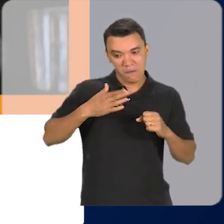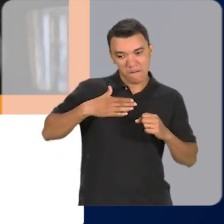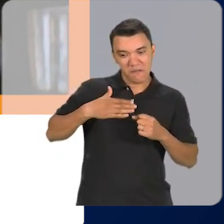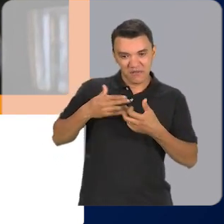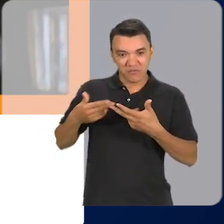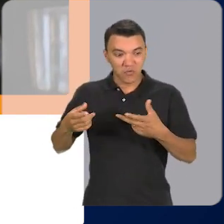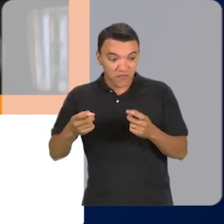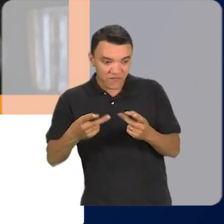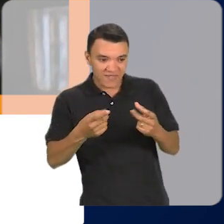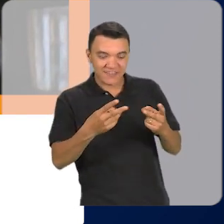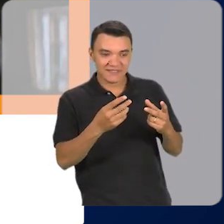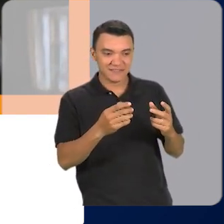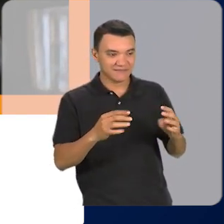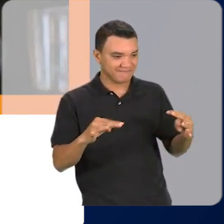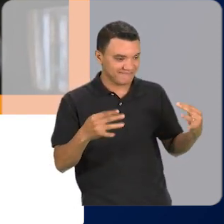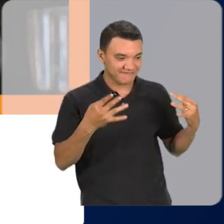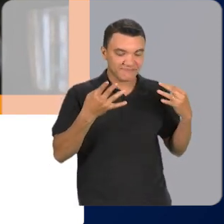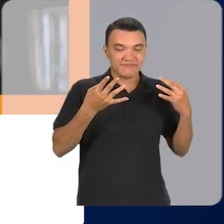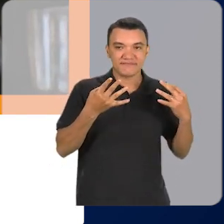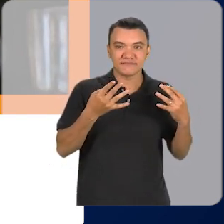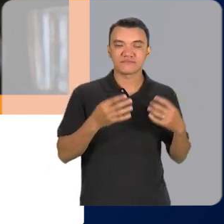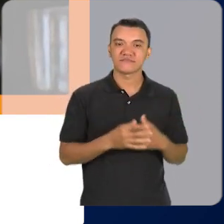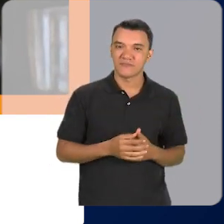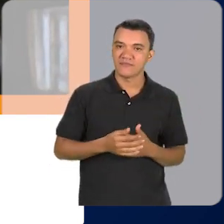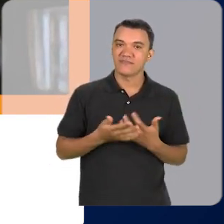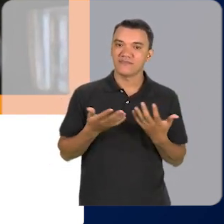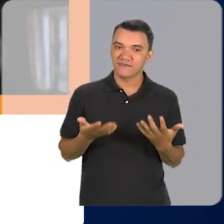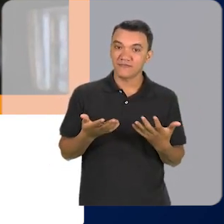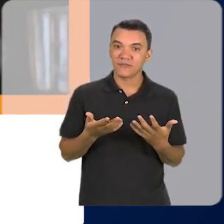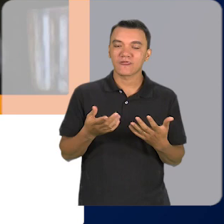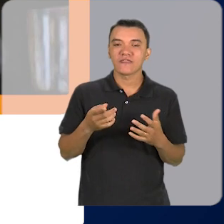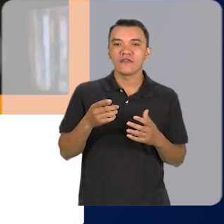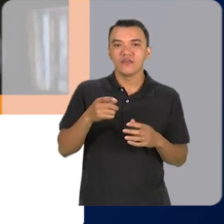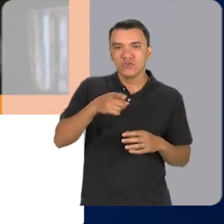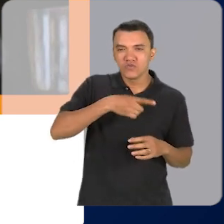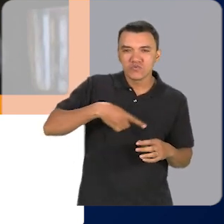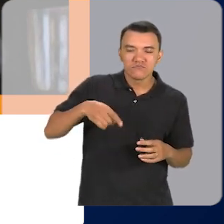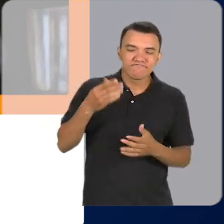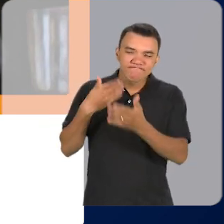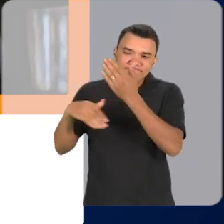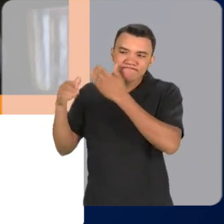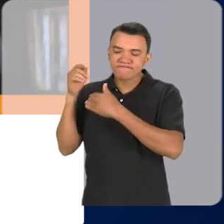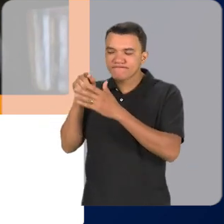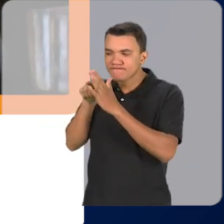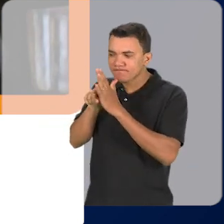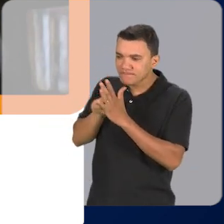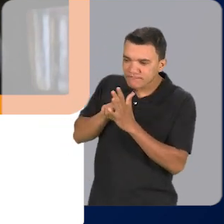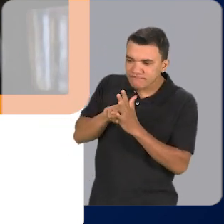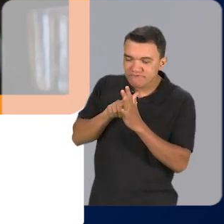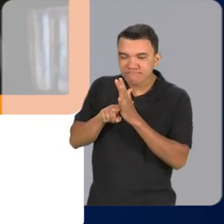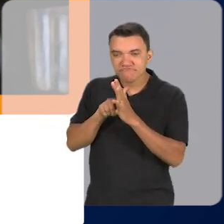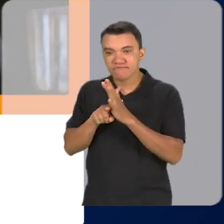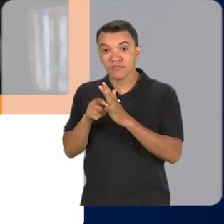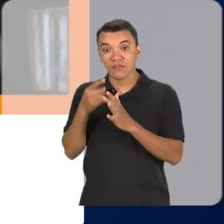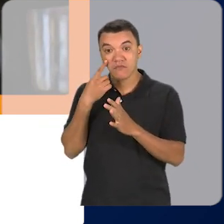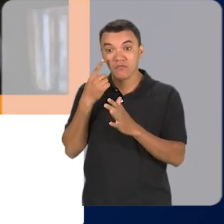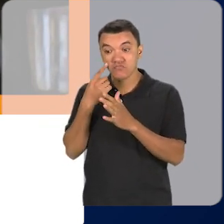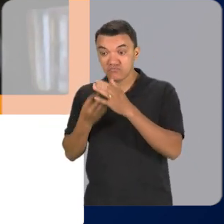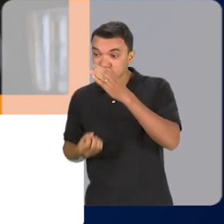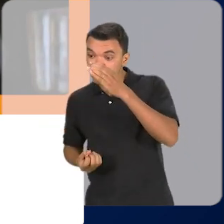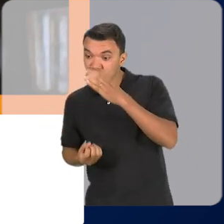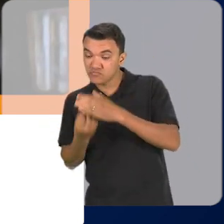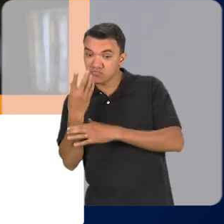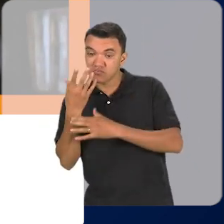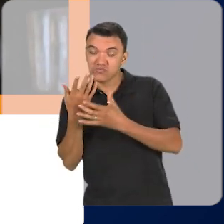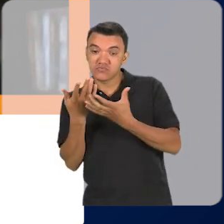produto dos demais, né? Então, nós acreditamos, com base nessas pesquisas históricas, que as origens, né, dos pregoeiros, essas origens